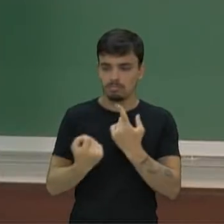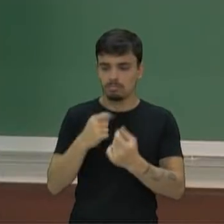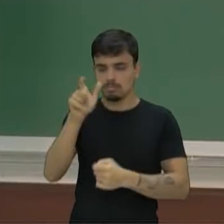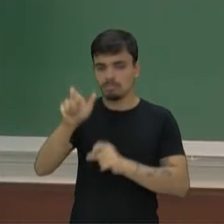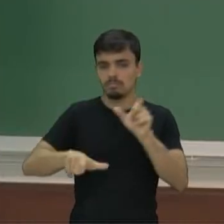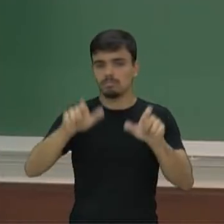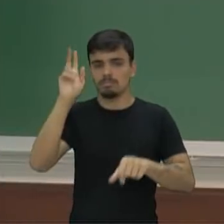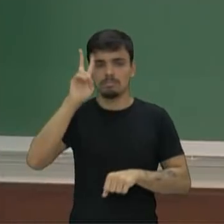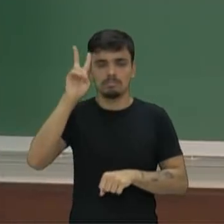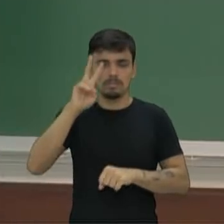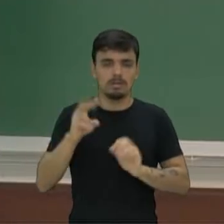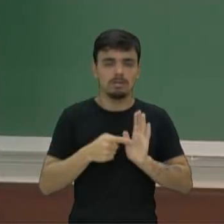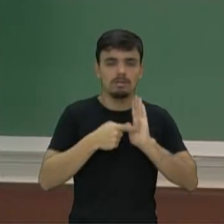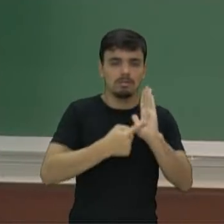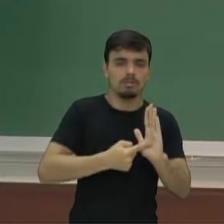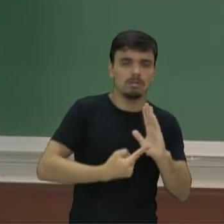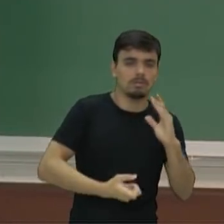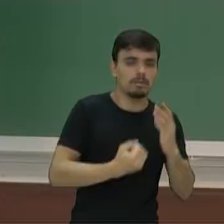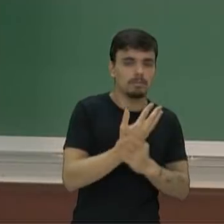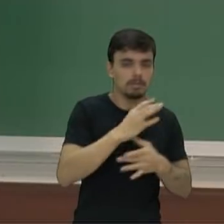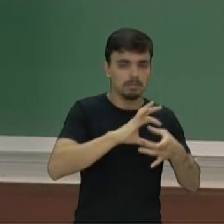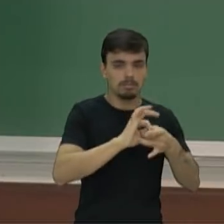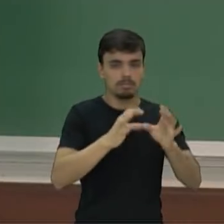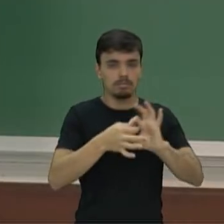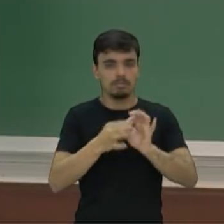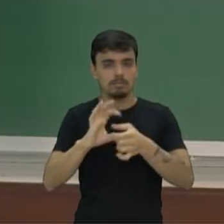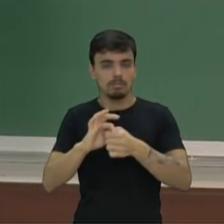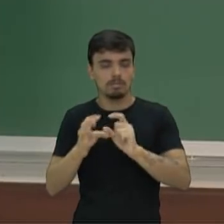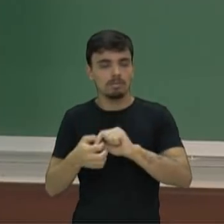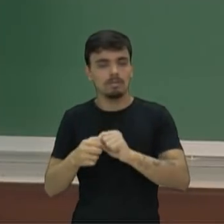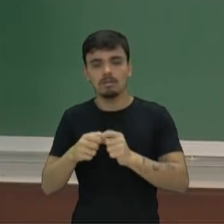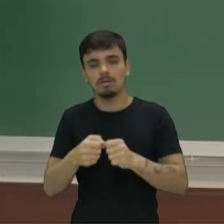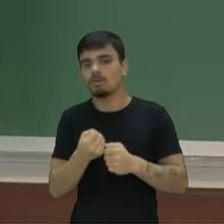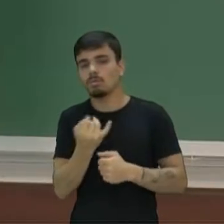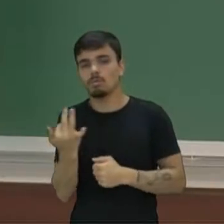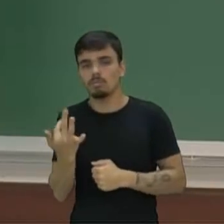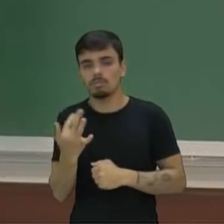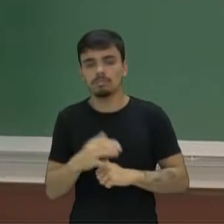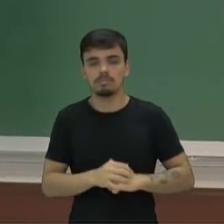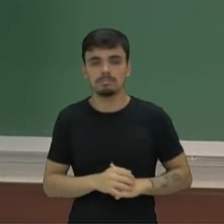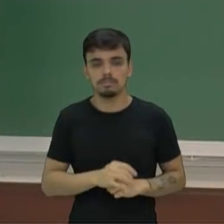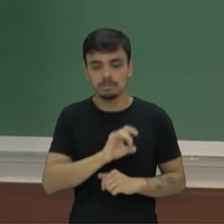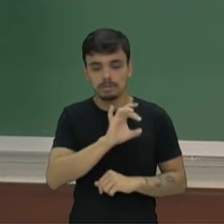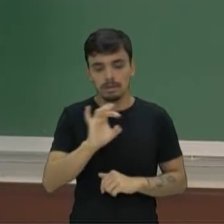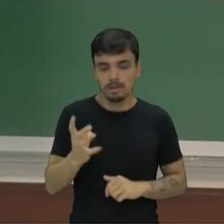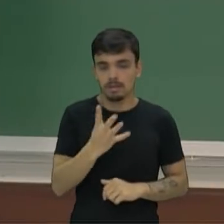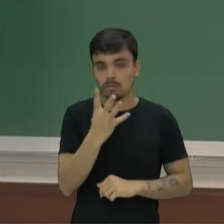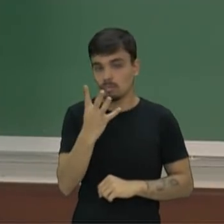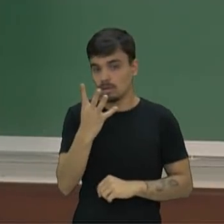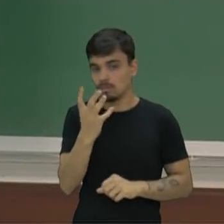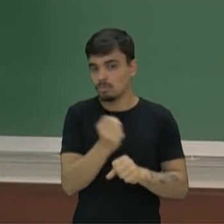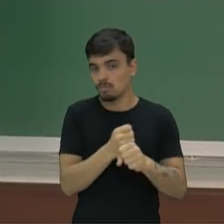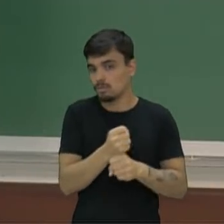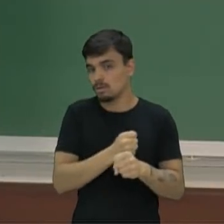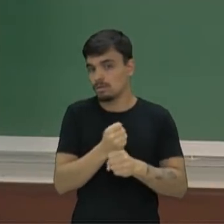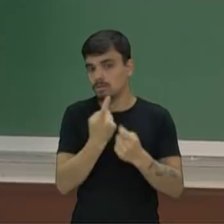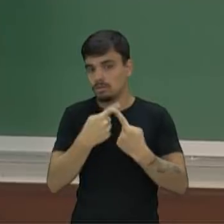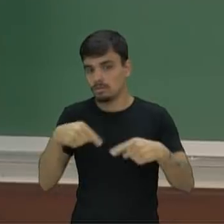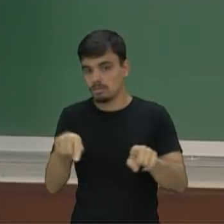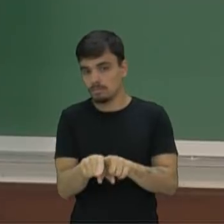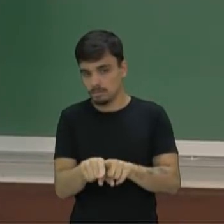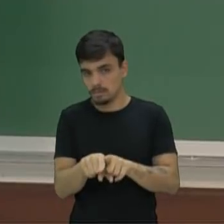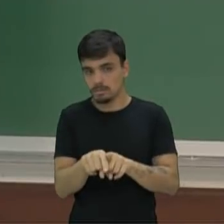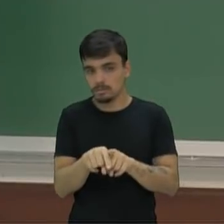uma primeira Olimpíada lendária, essa de 776, e a cada 4 anos se repetia as